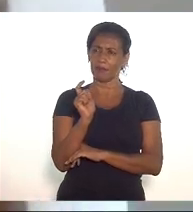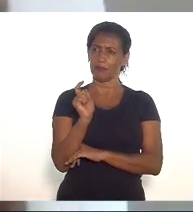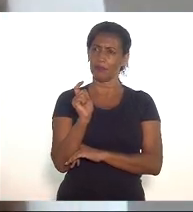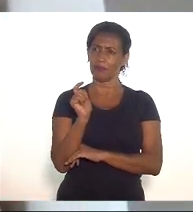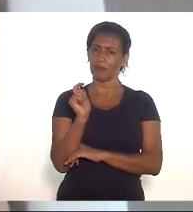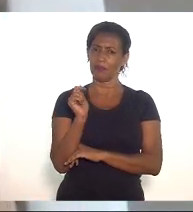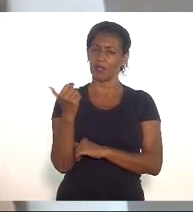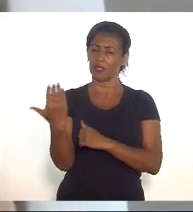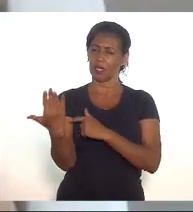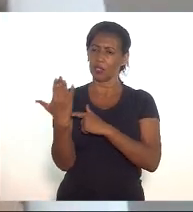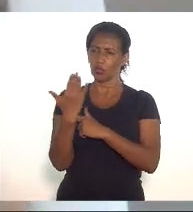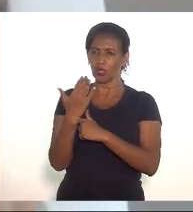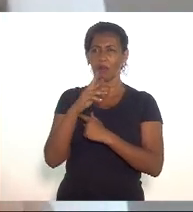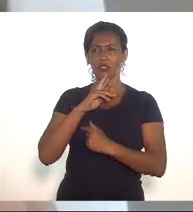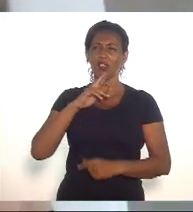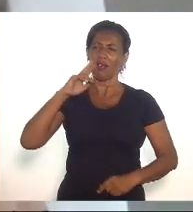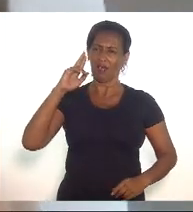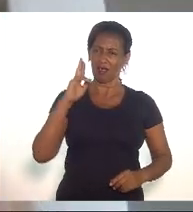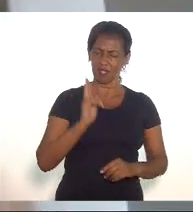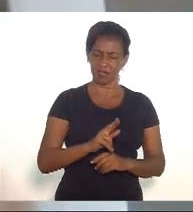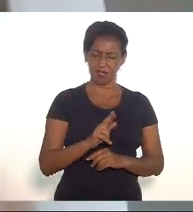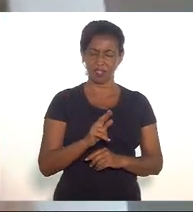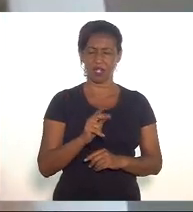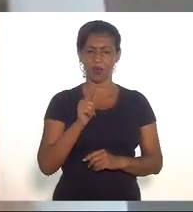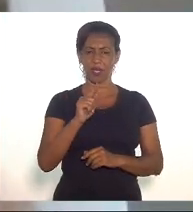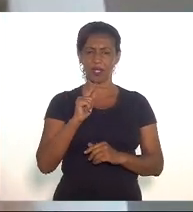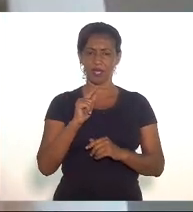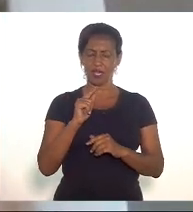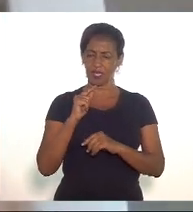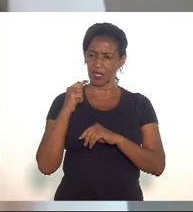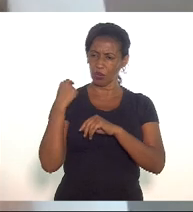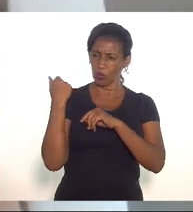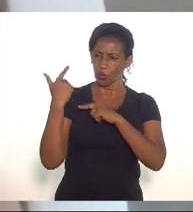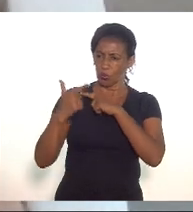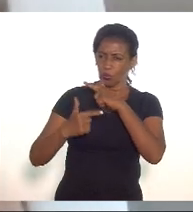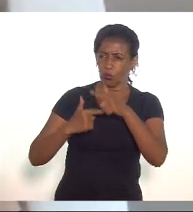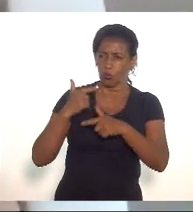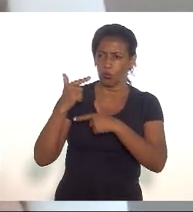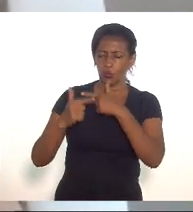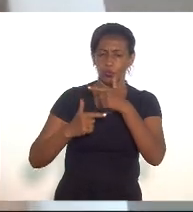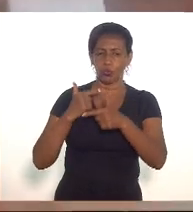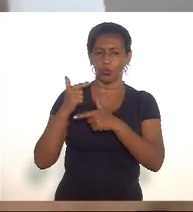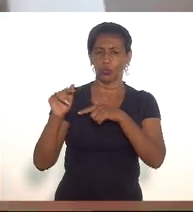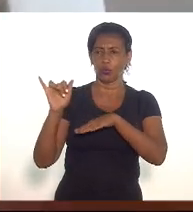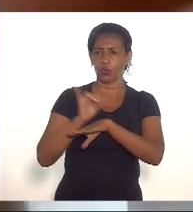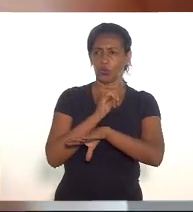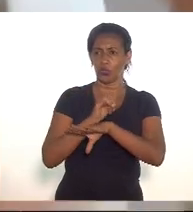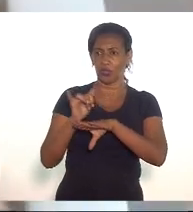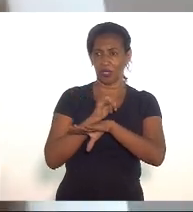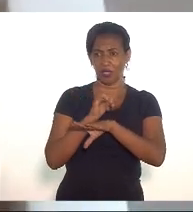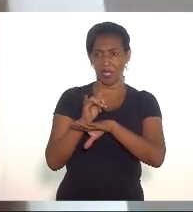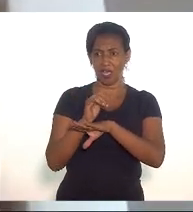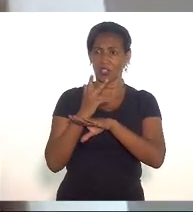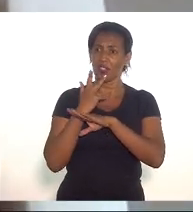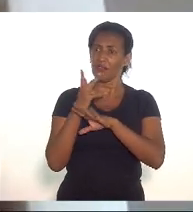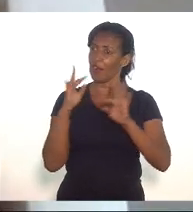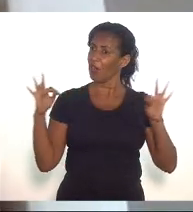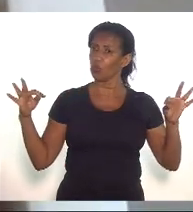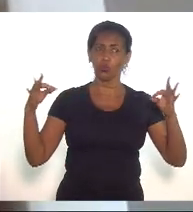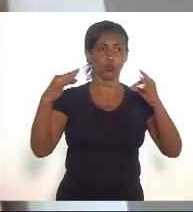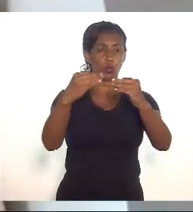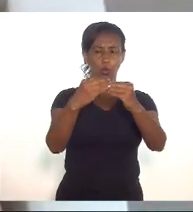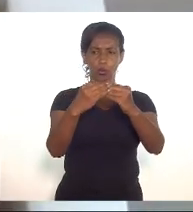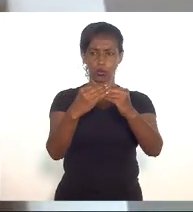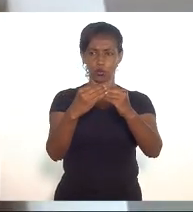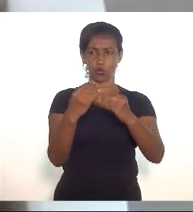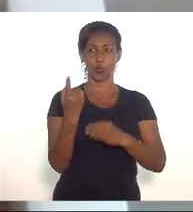mas o que o senhor tem total razão é que na construção do planejamento estratégico a gente vai ter que falar com todo mundo. Então,